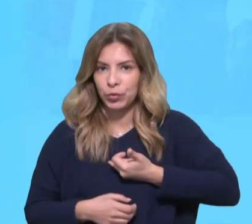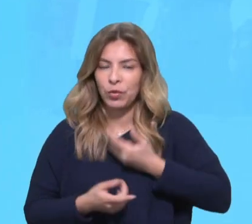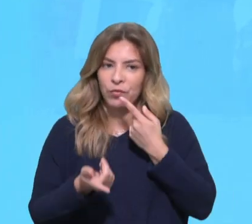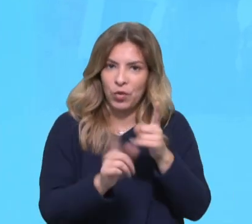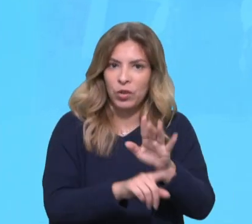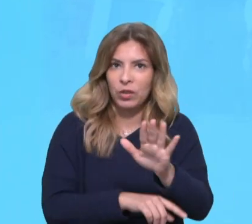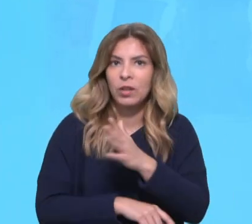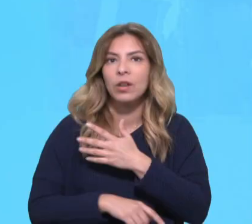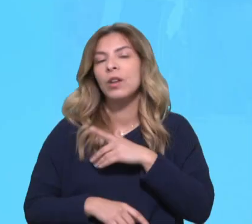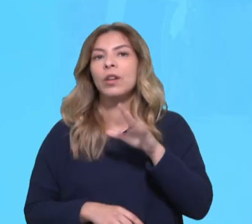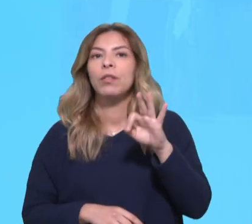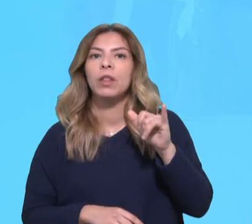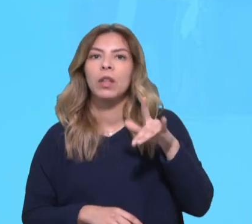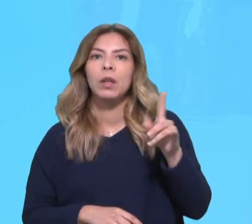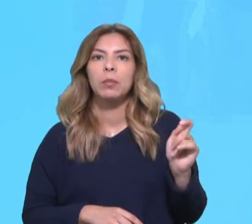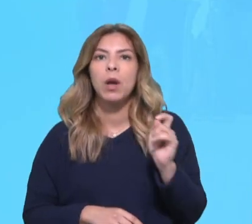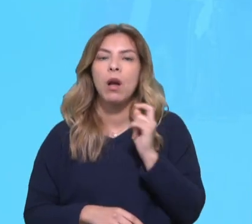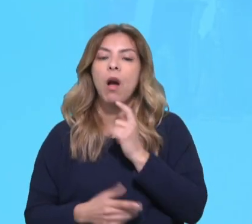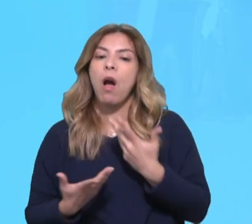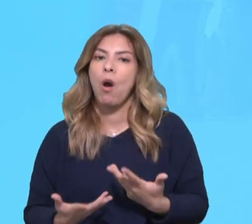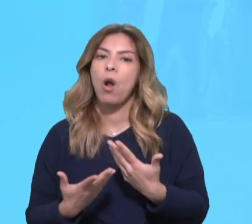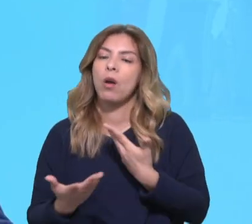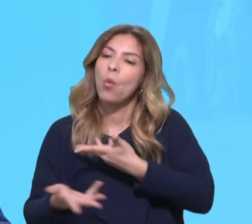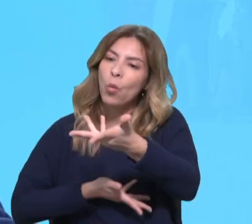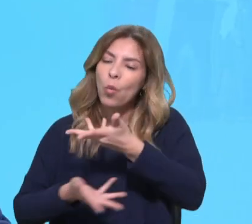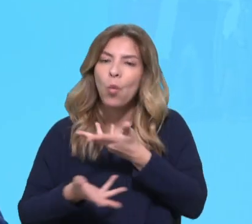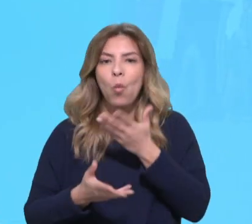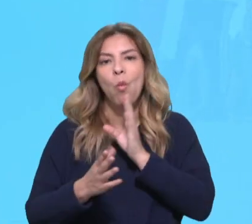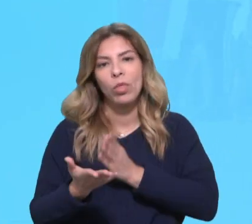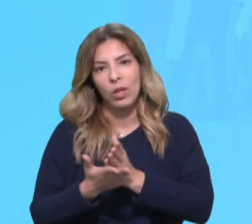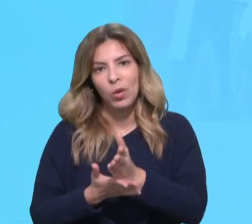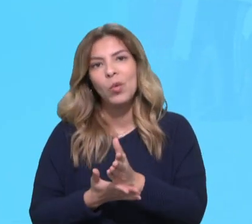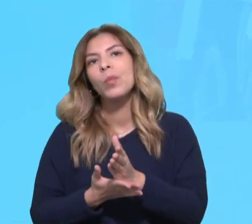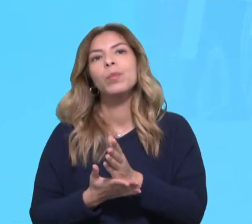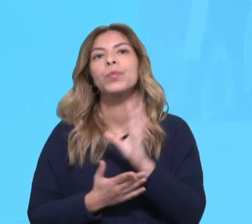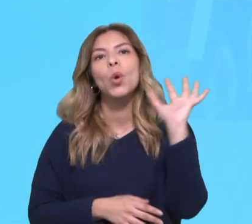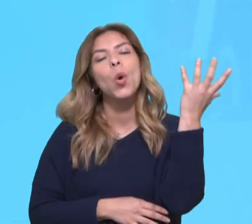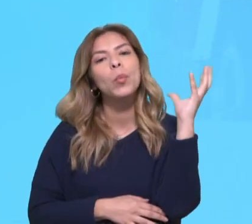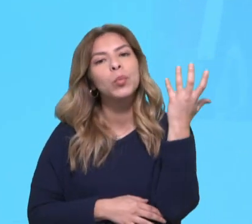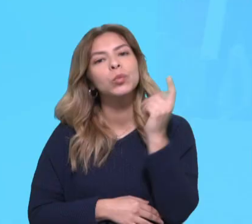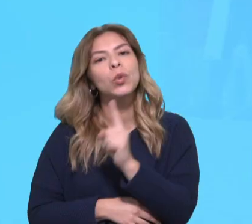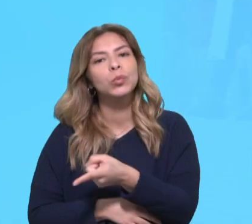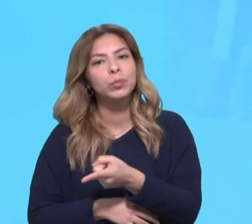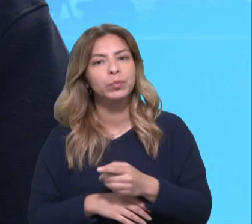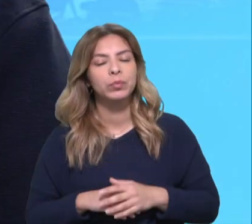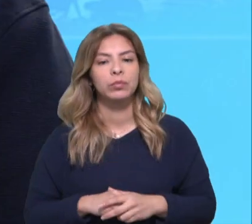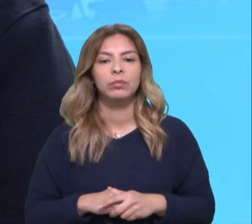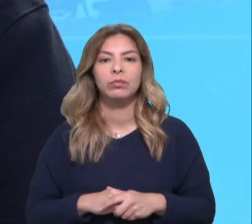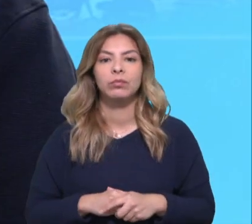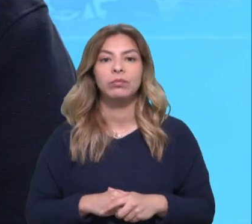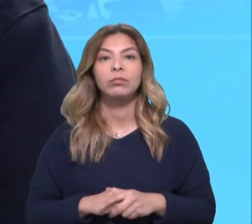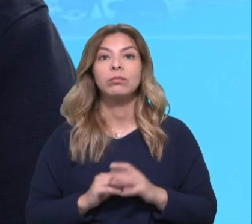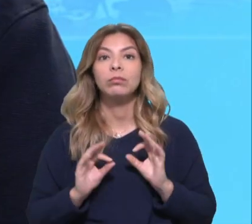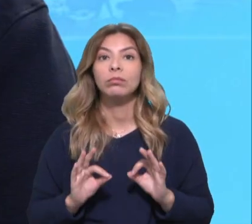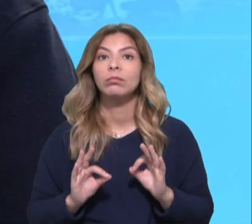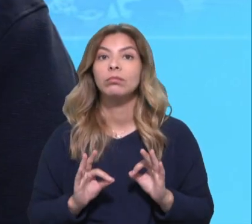com o Filipe Dias, mantemos-nos de facto aqui nesta celebração em Óbidos e para afirmar a